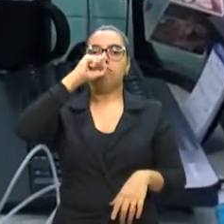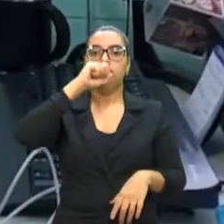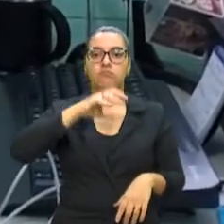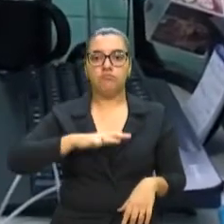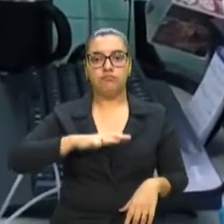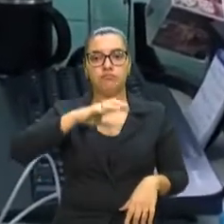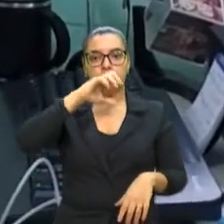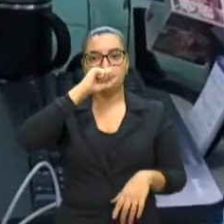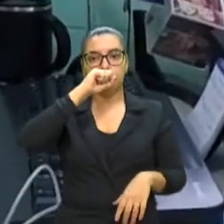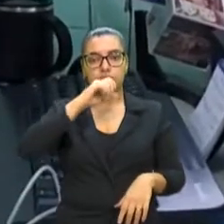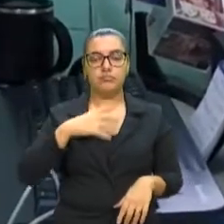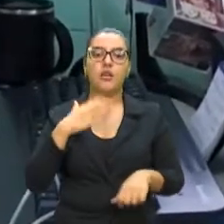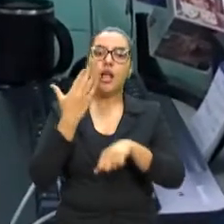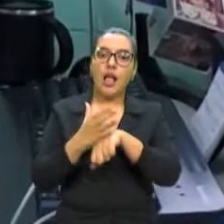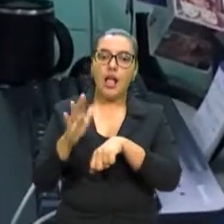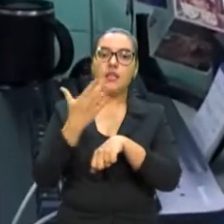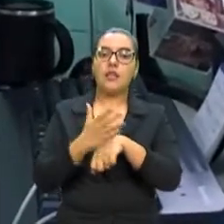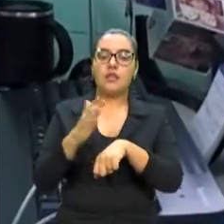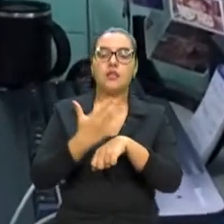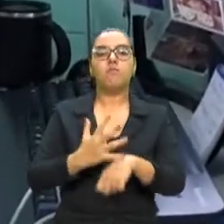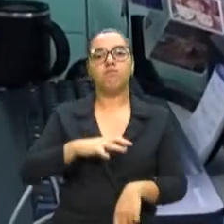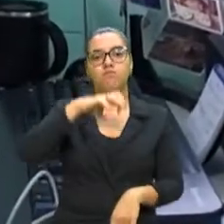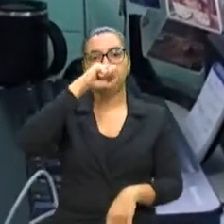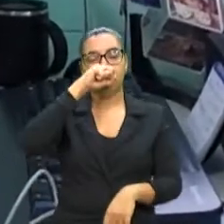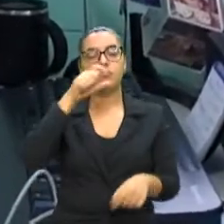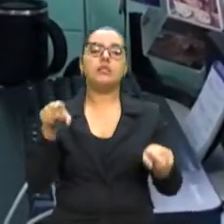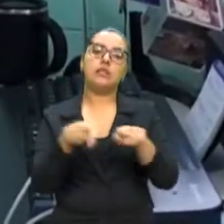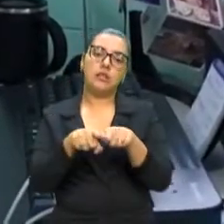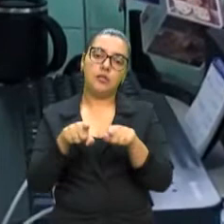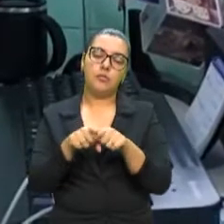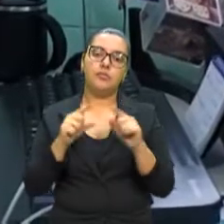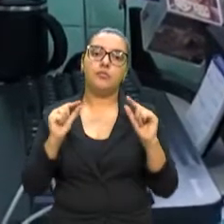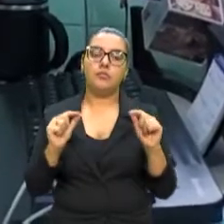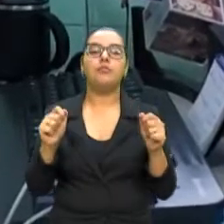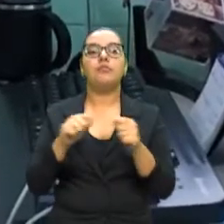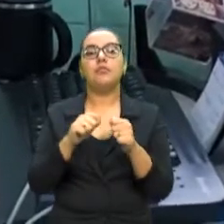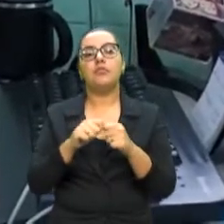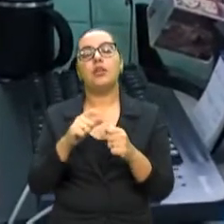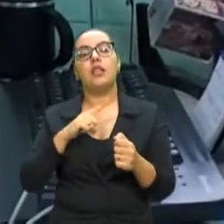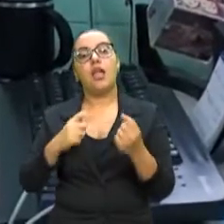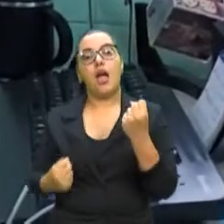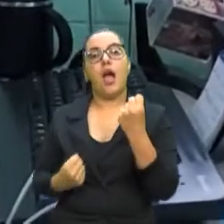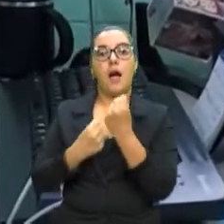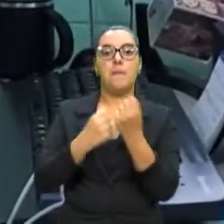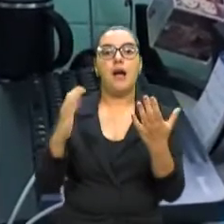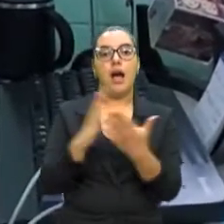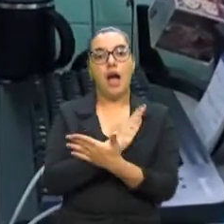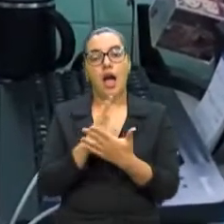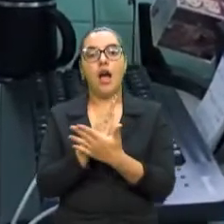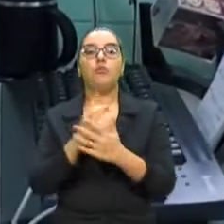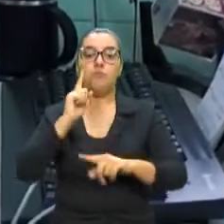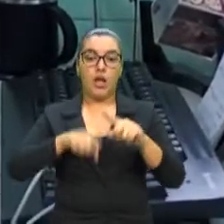vezes com exercícios respiratórios. E também a gente tem o apoio de alguns recursos